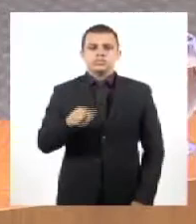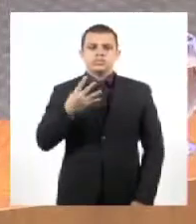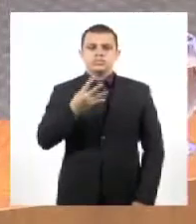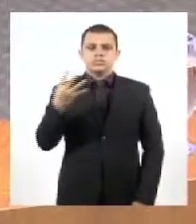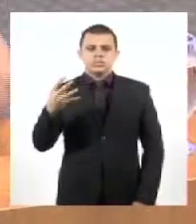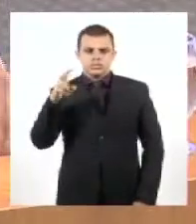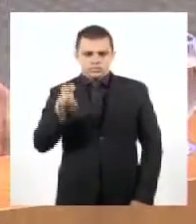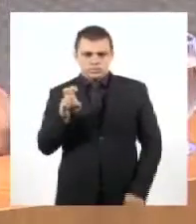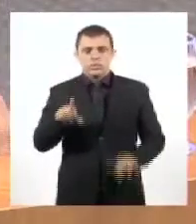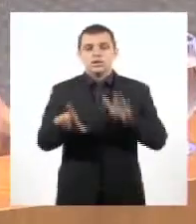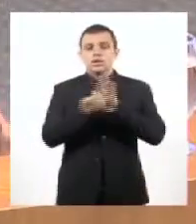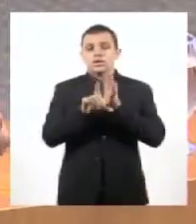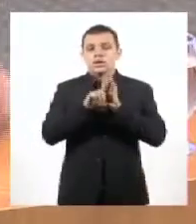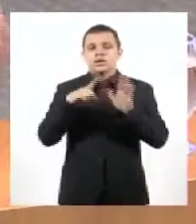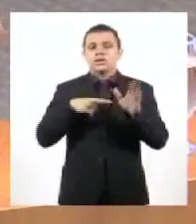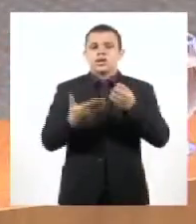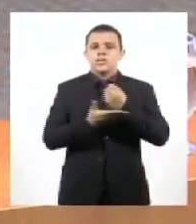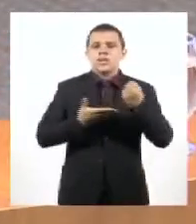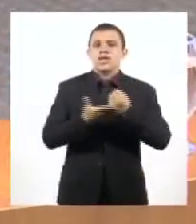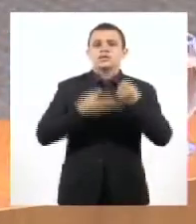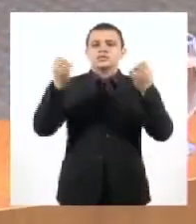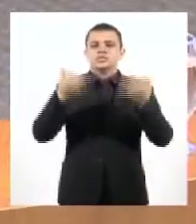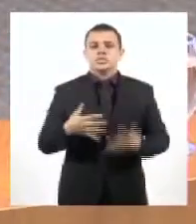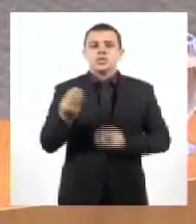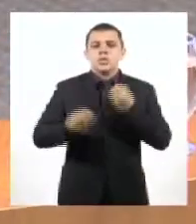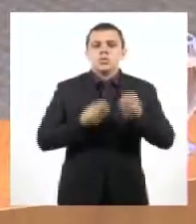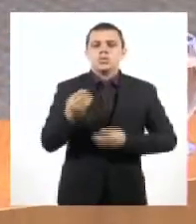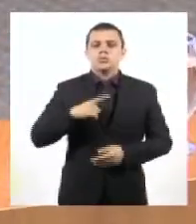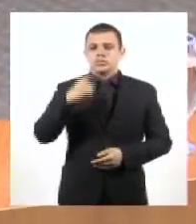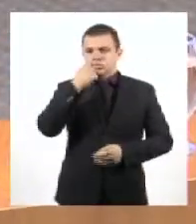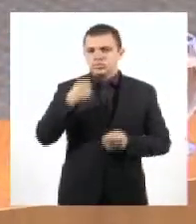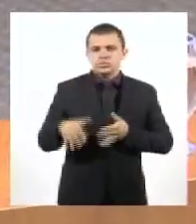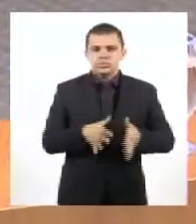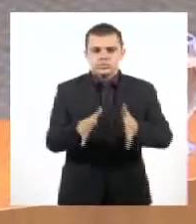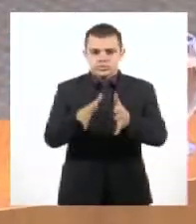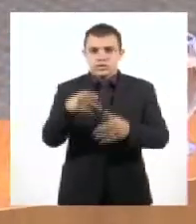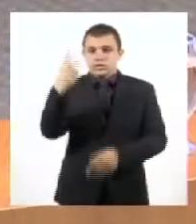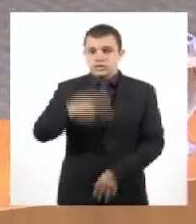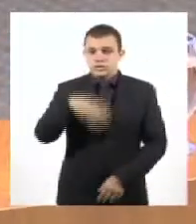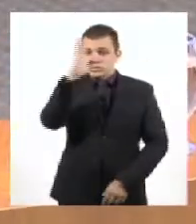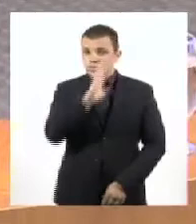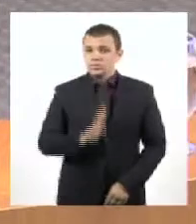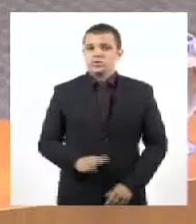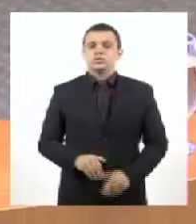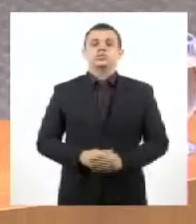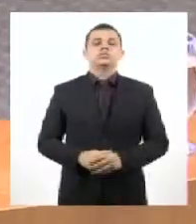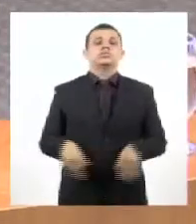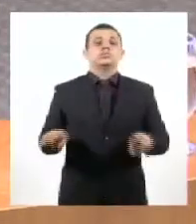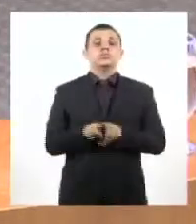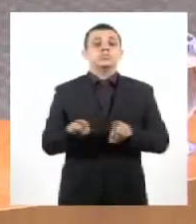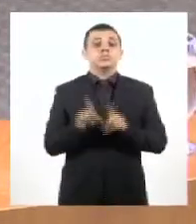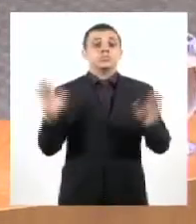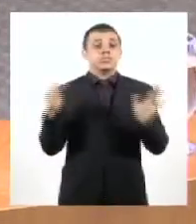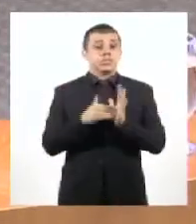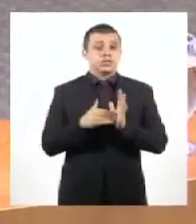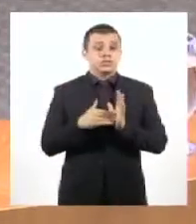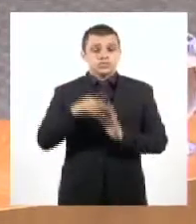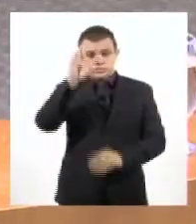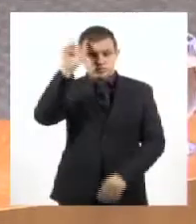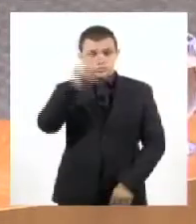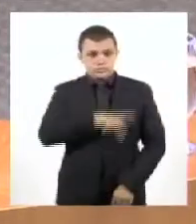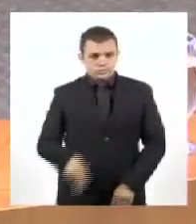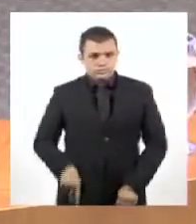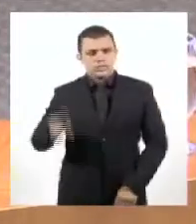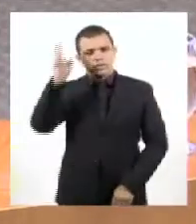lei que tem todas as diretrizes para o saneamento básico no Brasil. E, por último, senhor presidente, uma